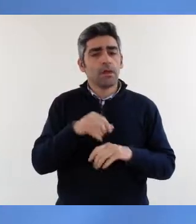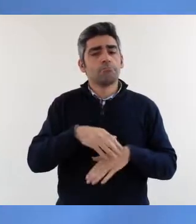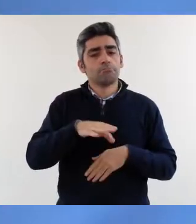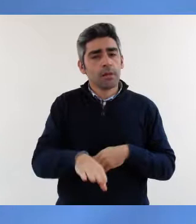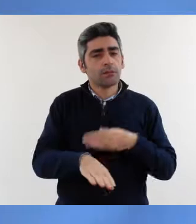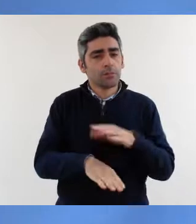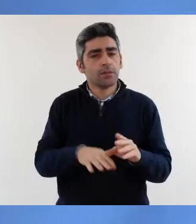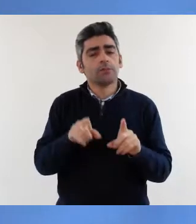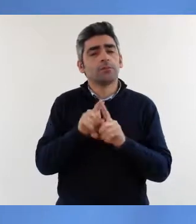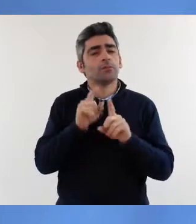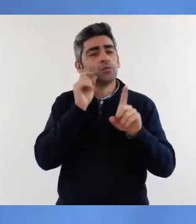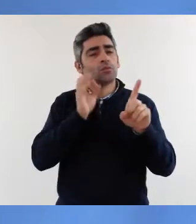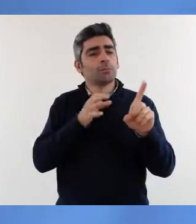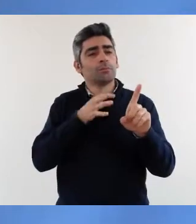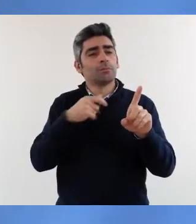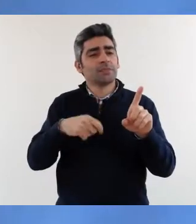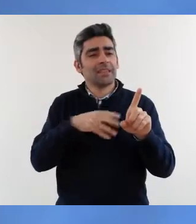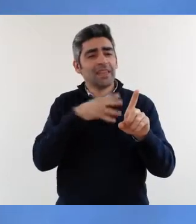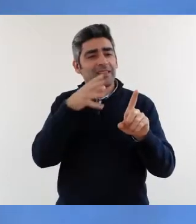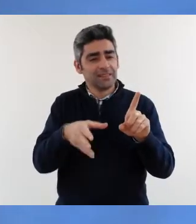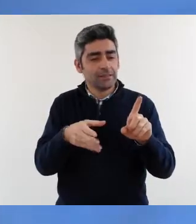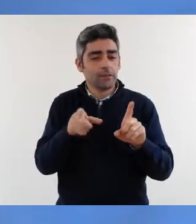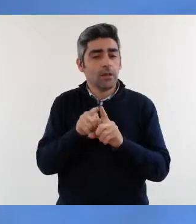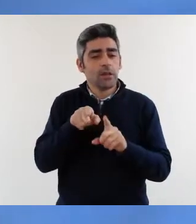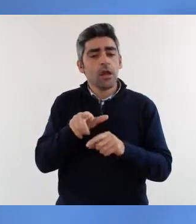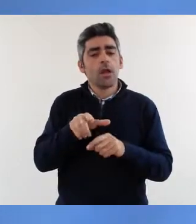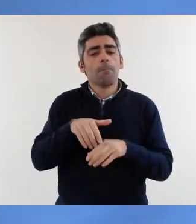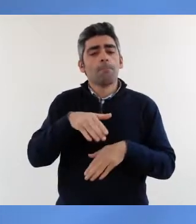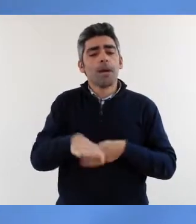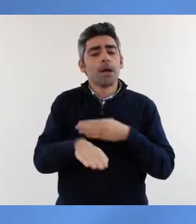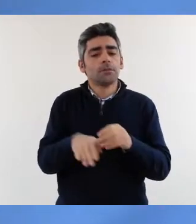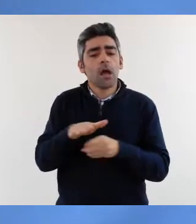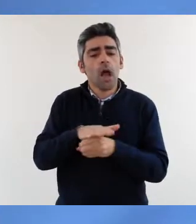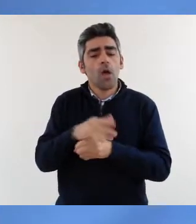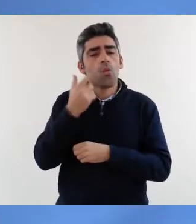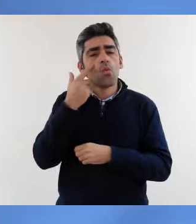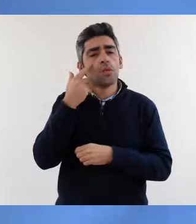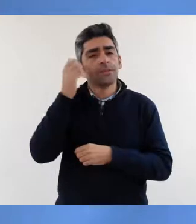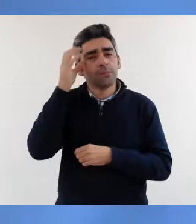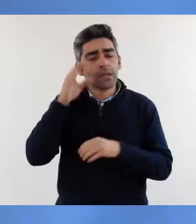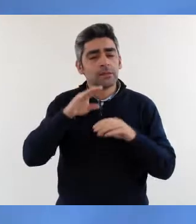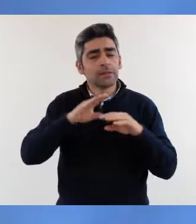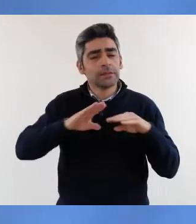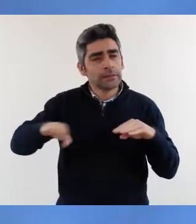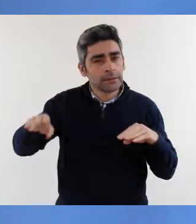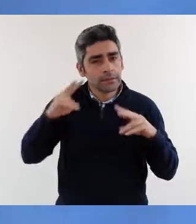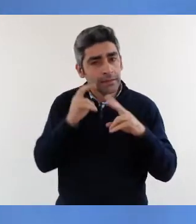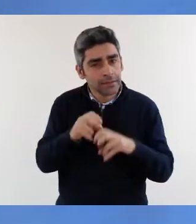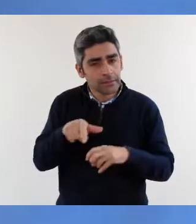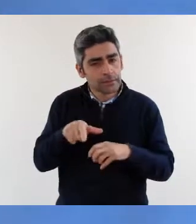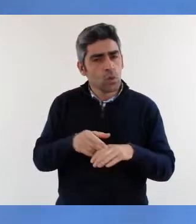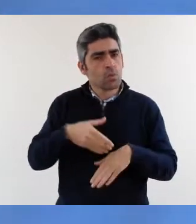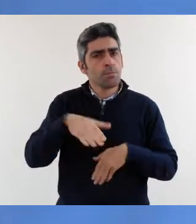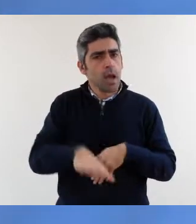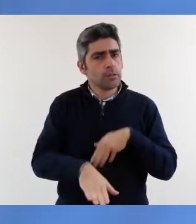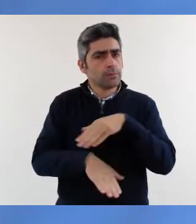e finalmente os passos estão mais sublinhado possa ser seu presidente dado no domínio do conhecimento